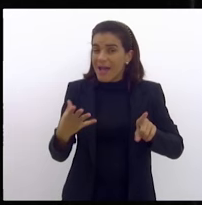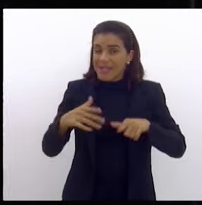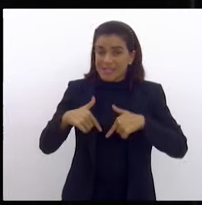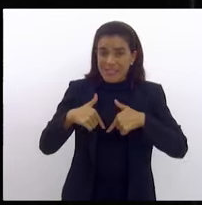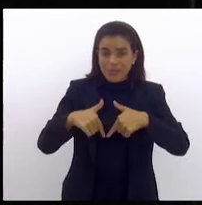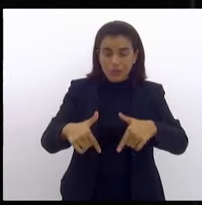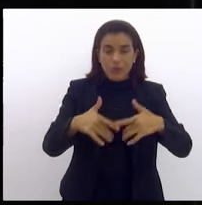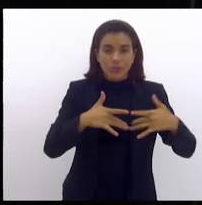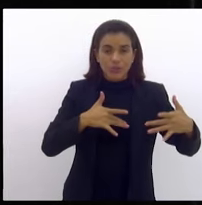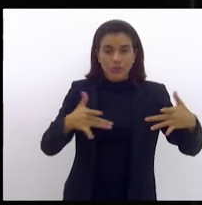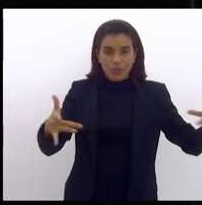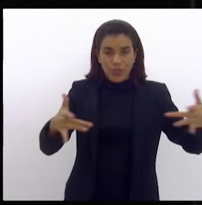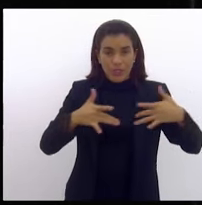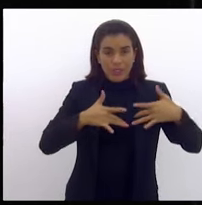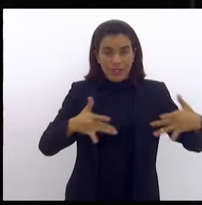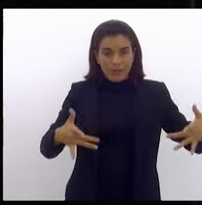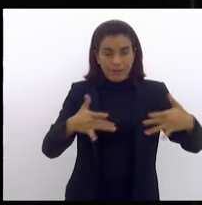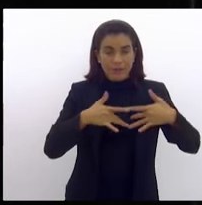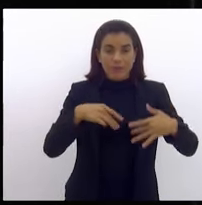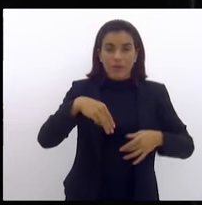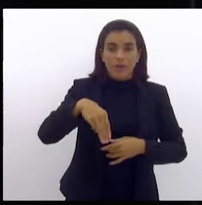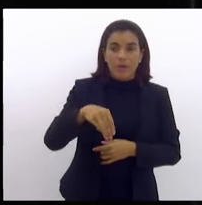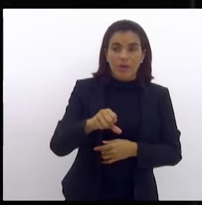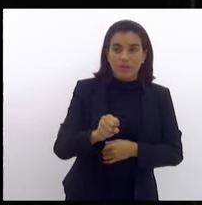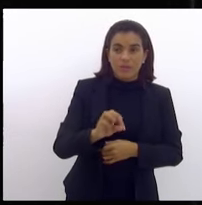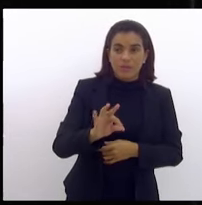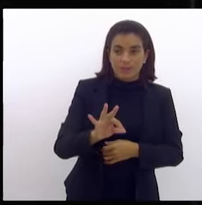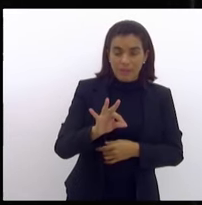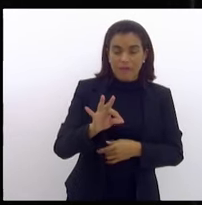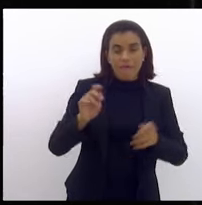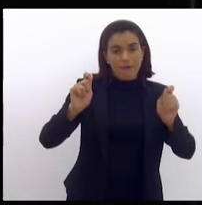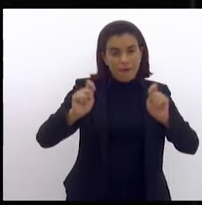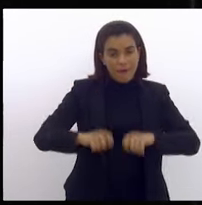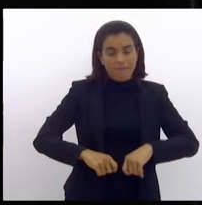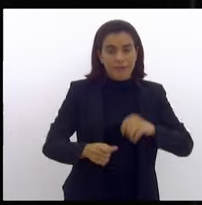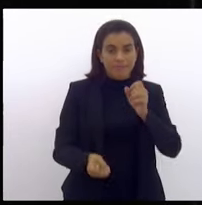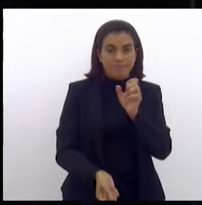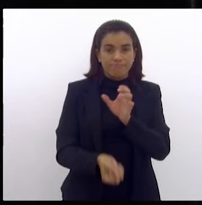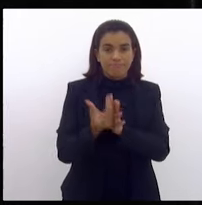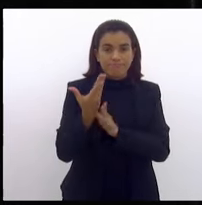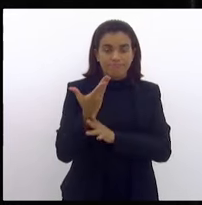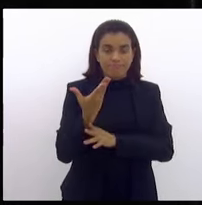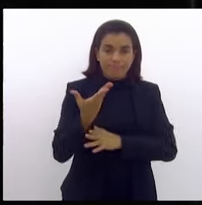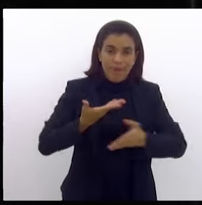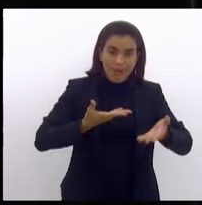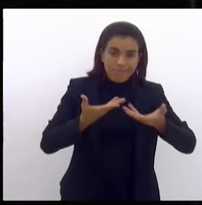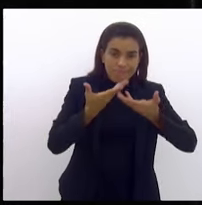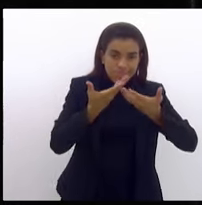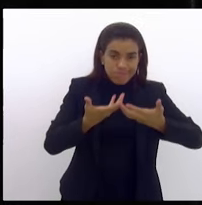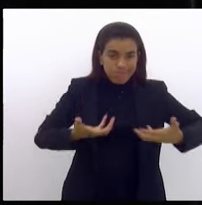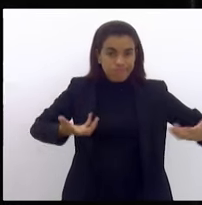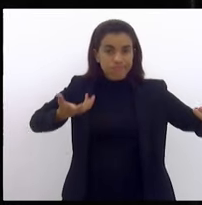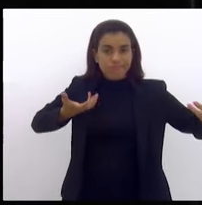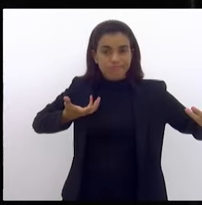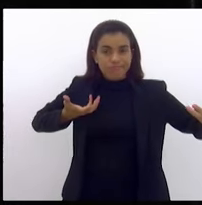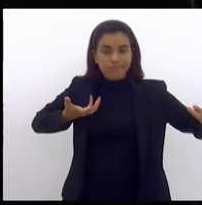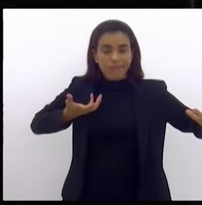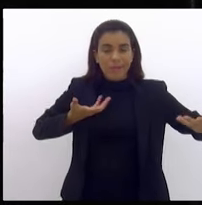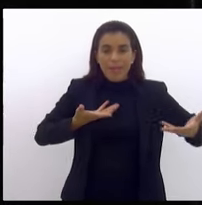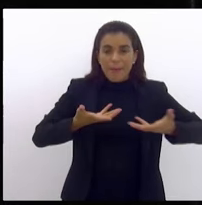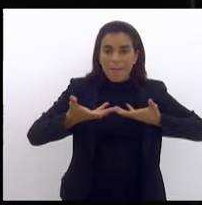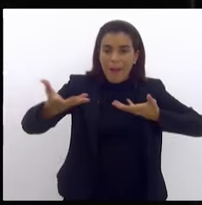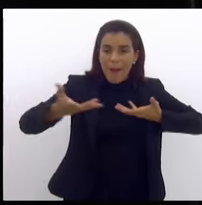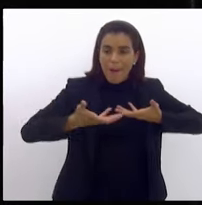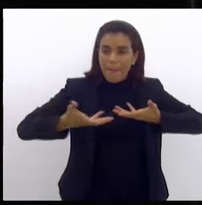ações de solidariedade que o MST foi capaz de fazer para repartir e